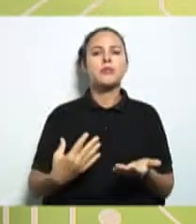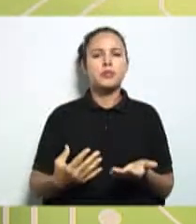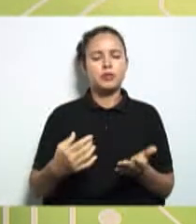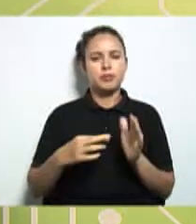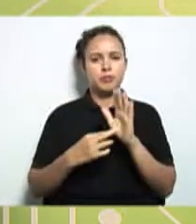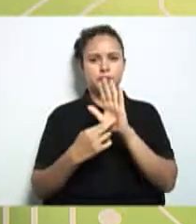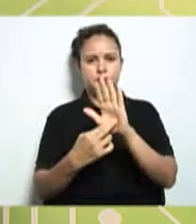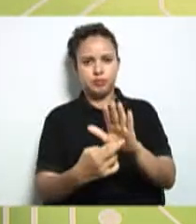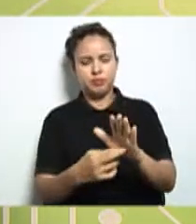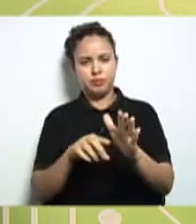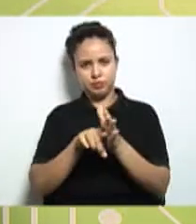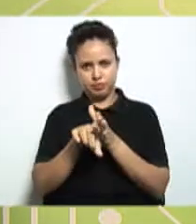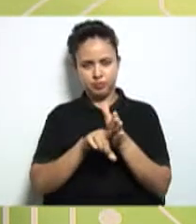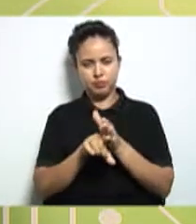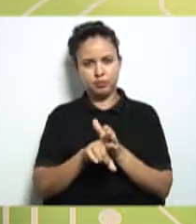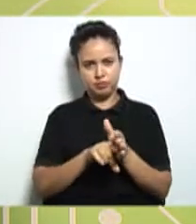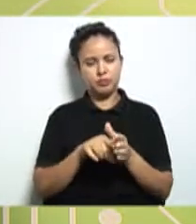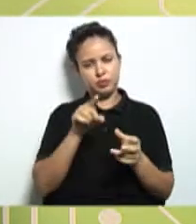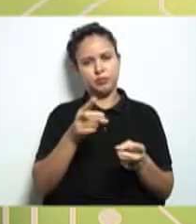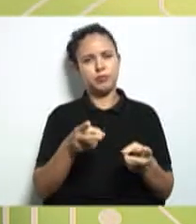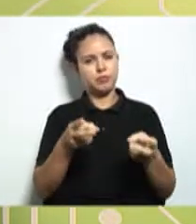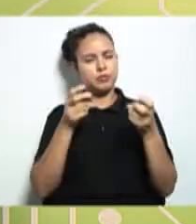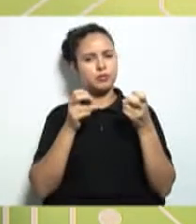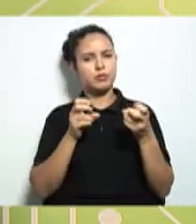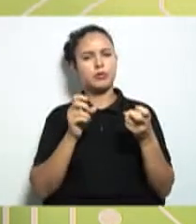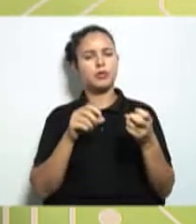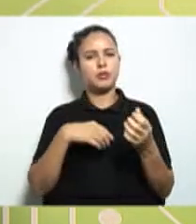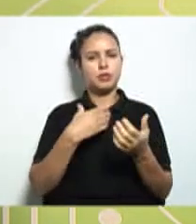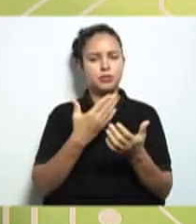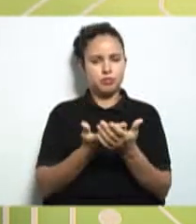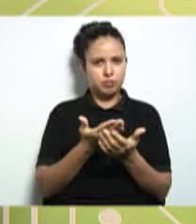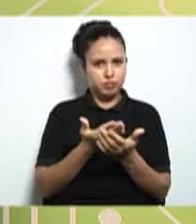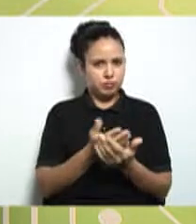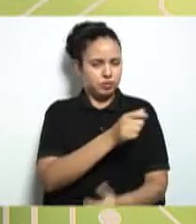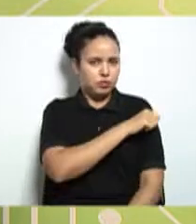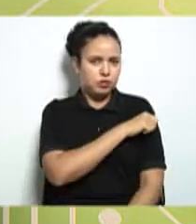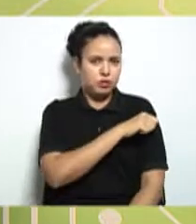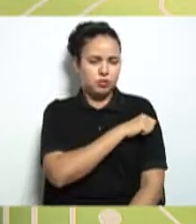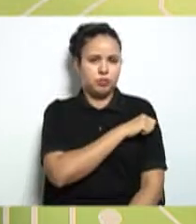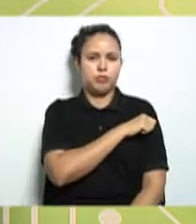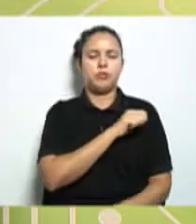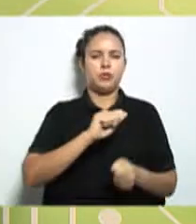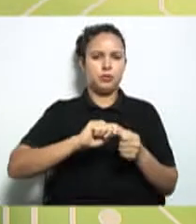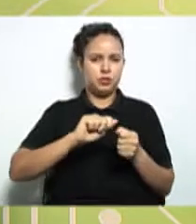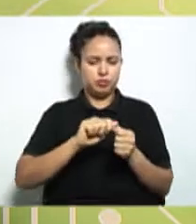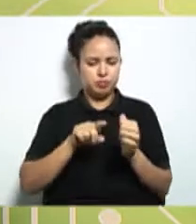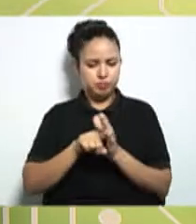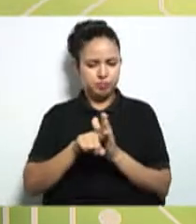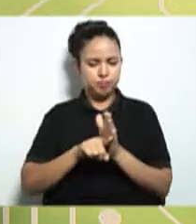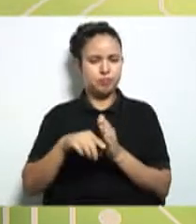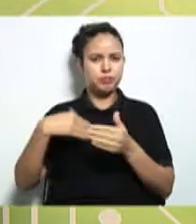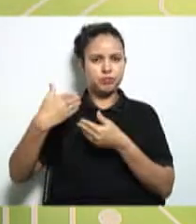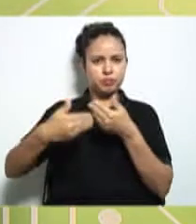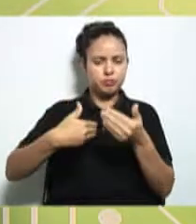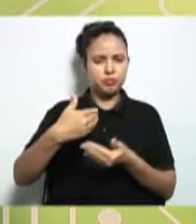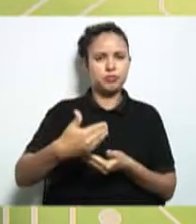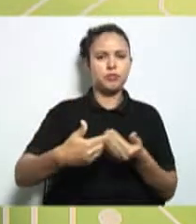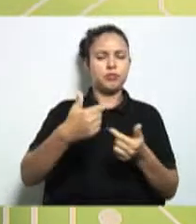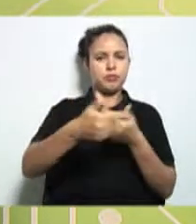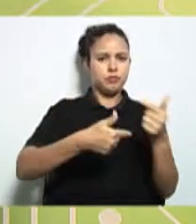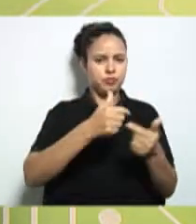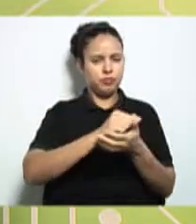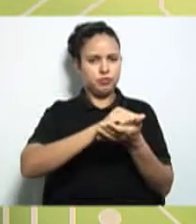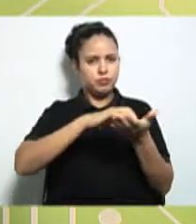de pesquisa, você viu que o estudante, ele fez a pesquisa, ele desenvolveu um trabalho, como nós